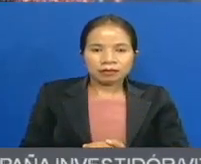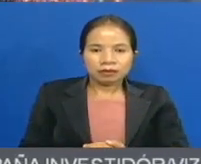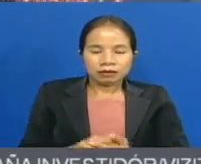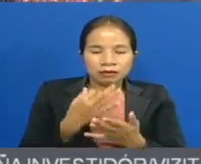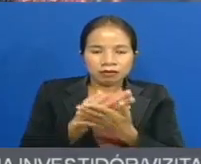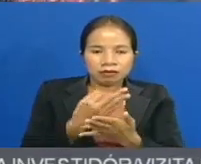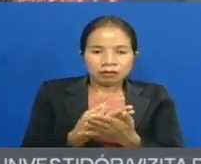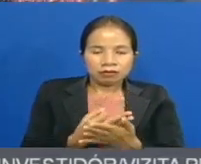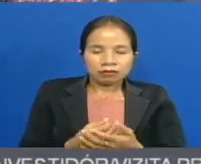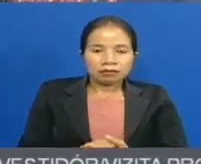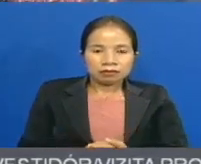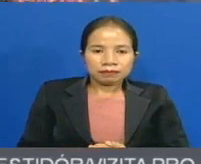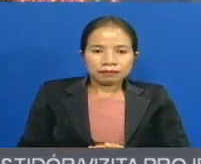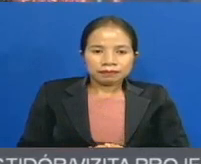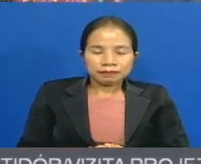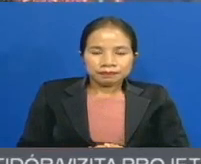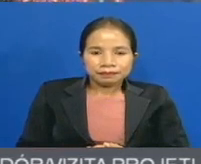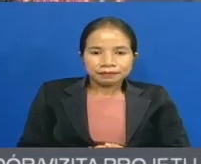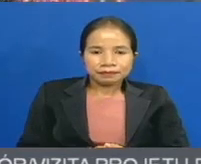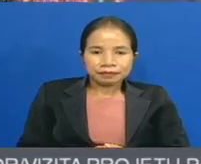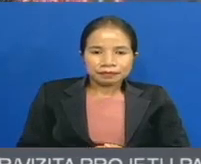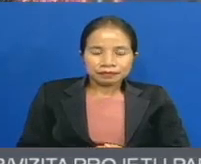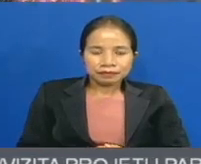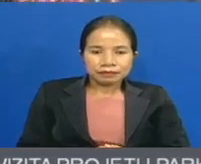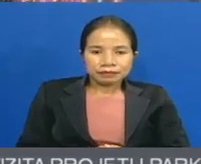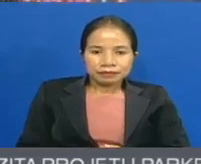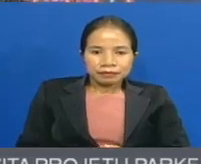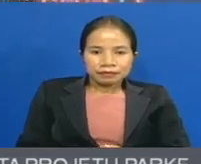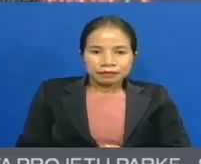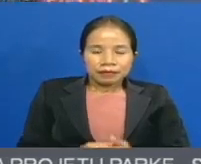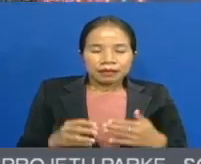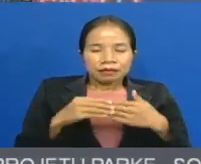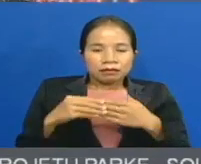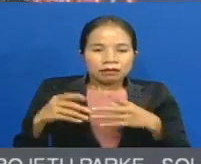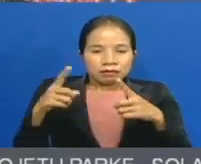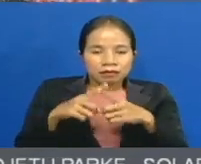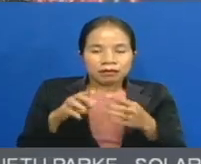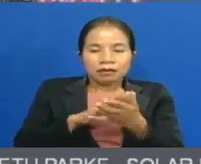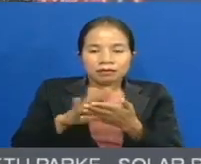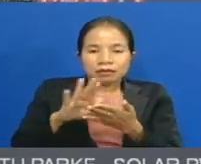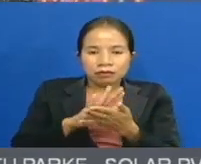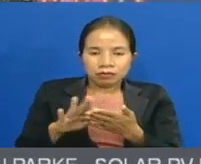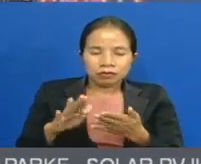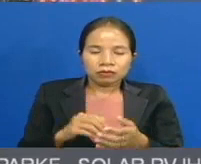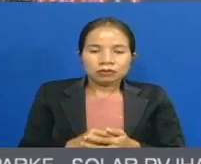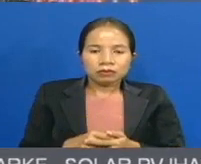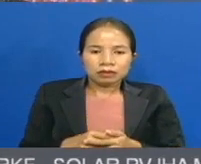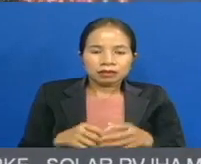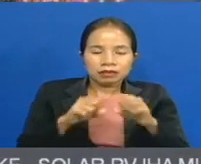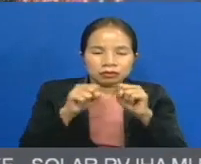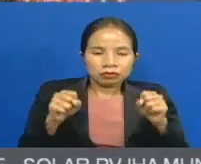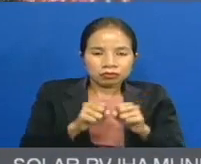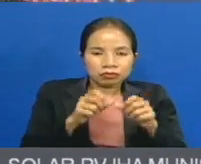orçamento e PMO panel, né? Mão de obra posto administrativo, né? Nem cantar prioridade vá a tu ramos e tenha suco aldeia